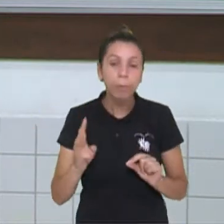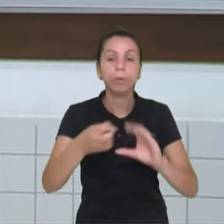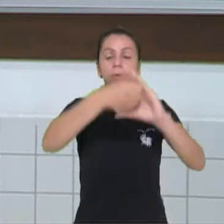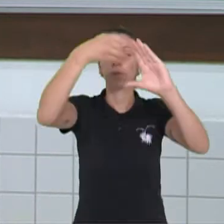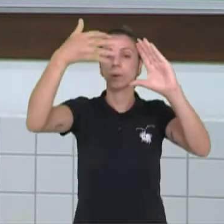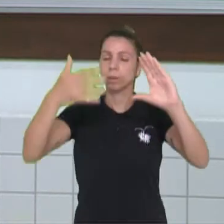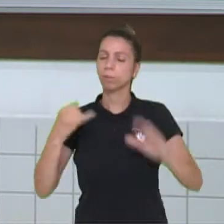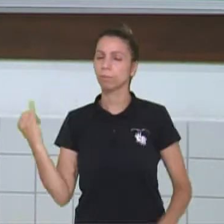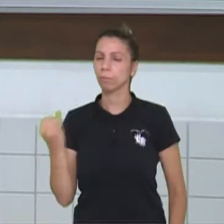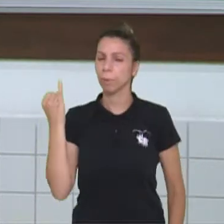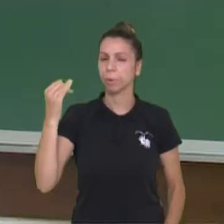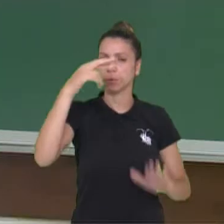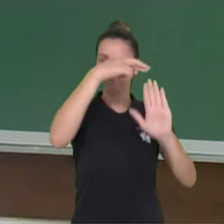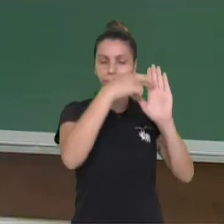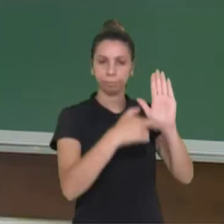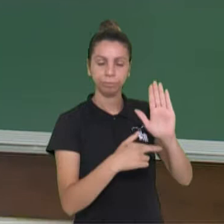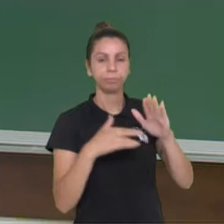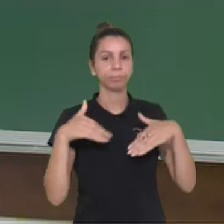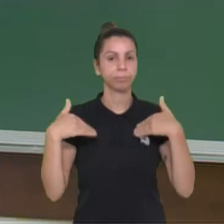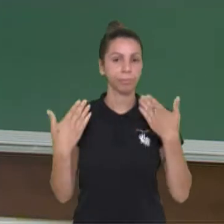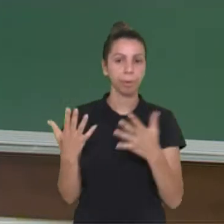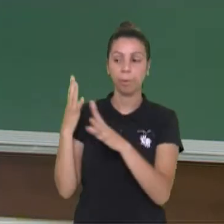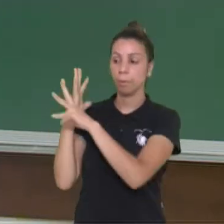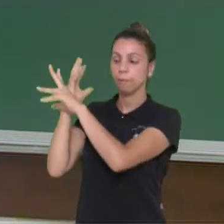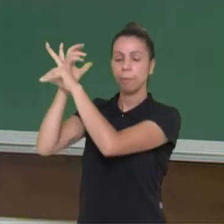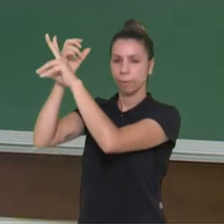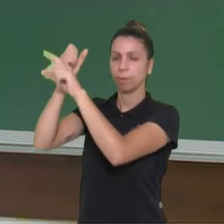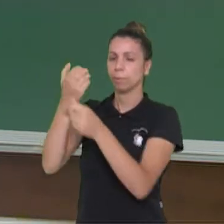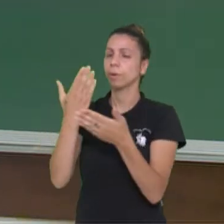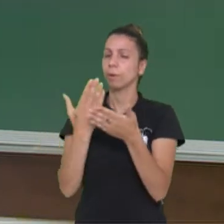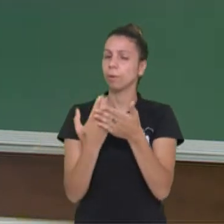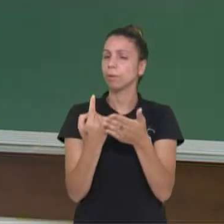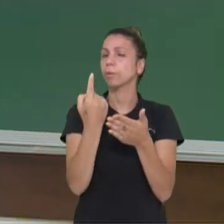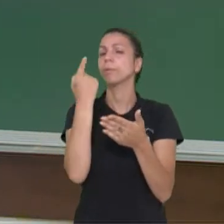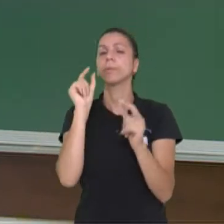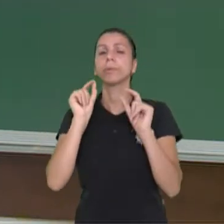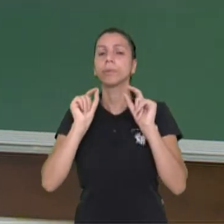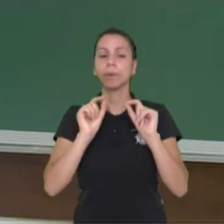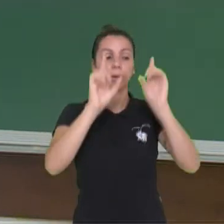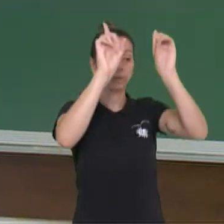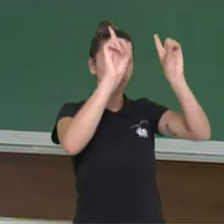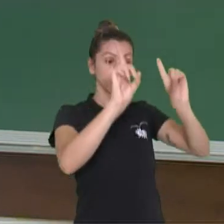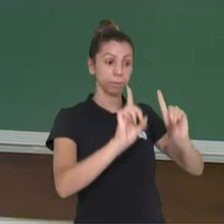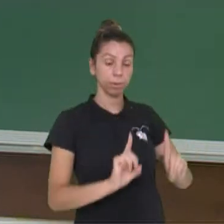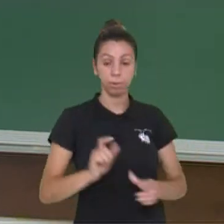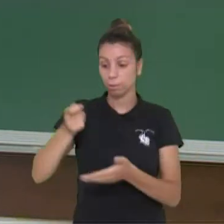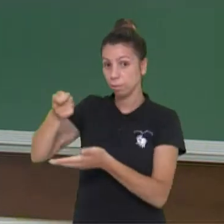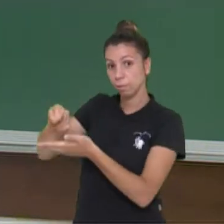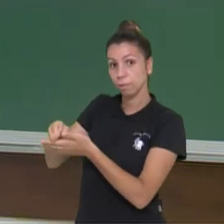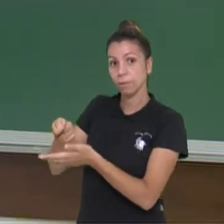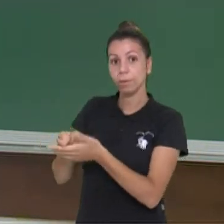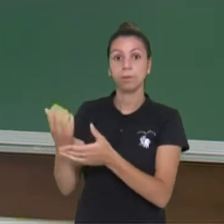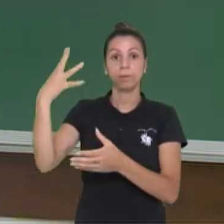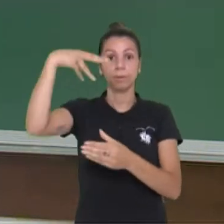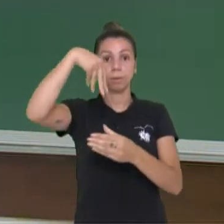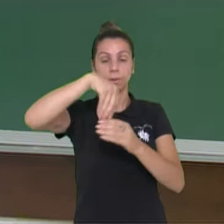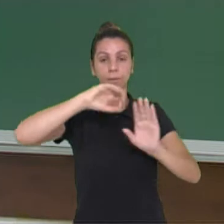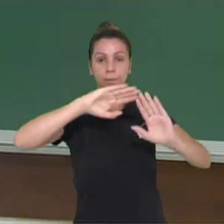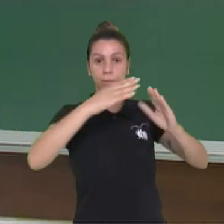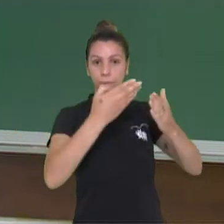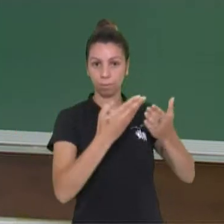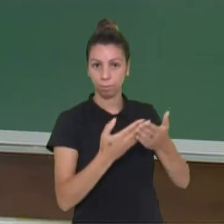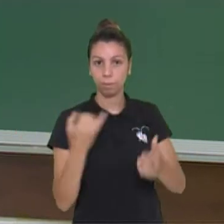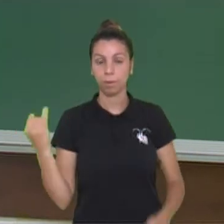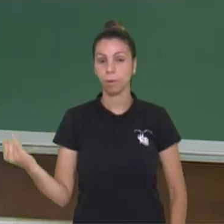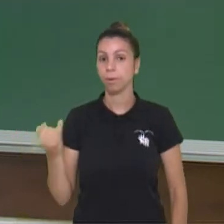lá. Então, na aula anterior, o que nós fizemos? Nós falamos dos direitos e deveres dentro da escola. É muito importante